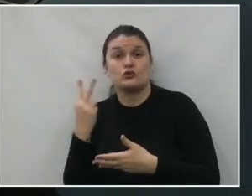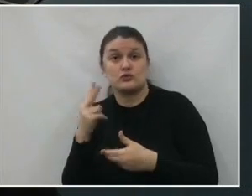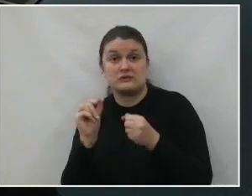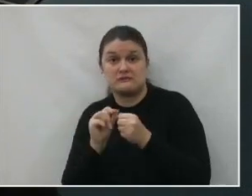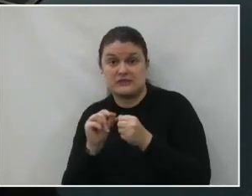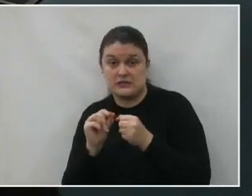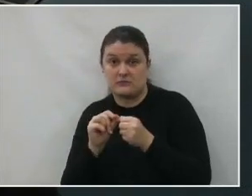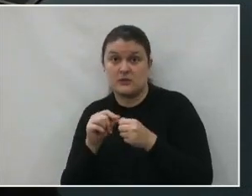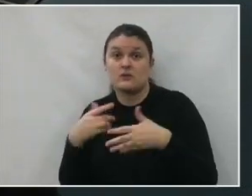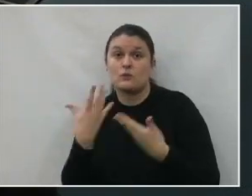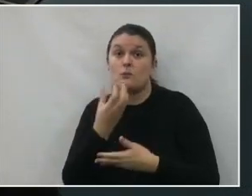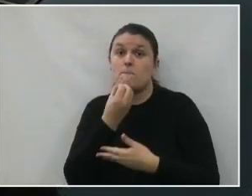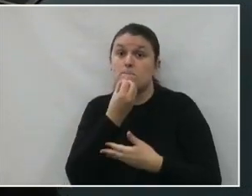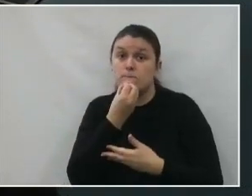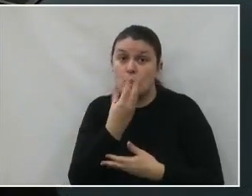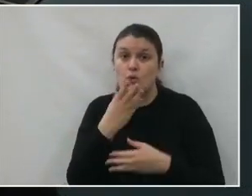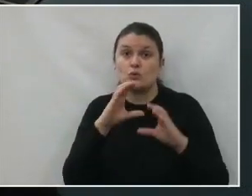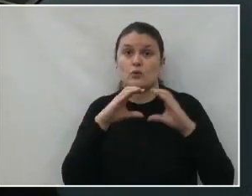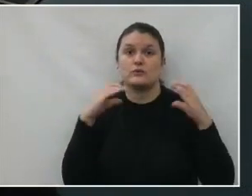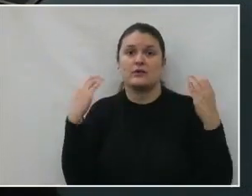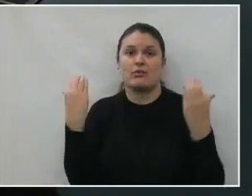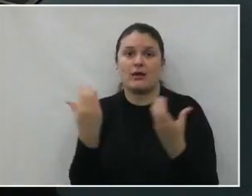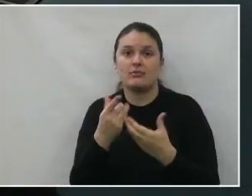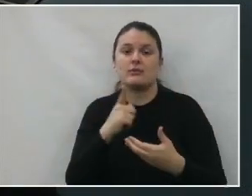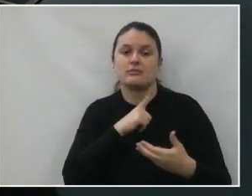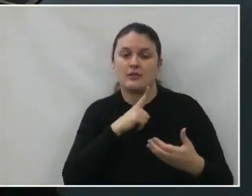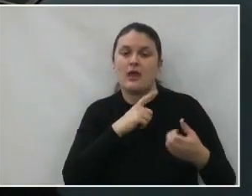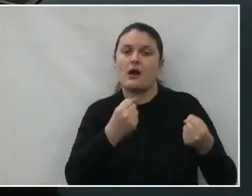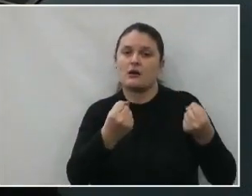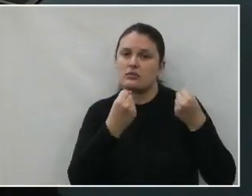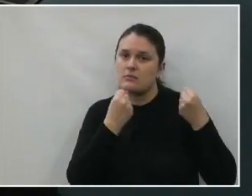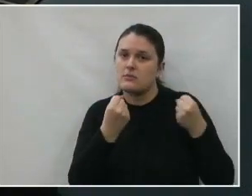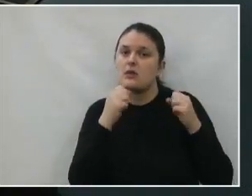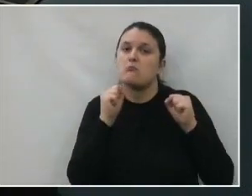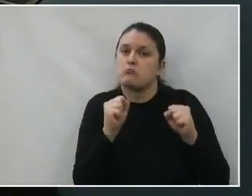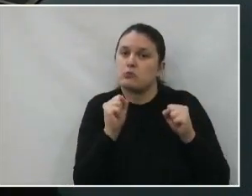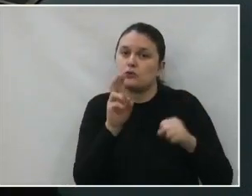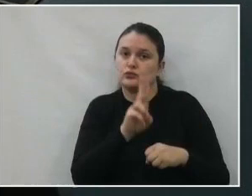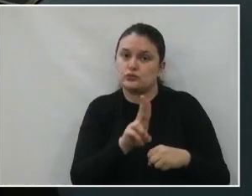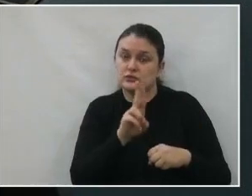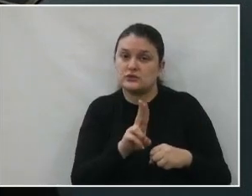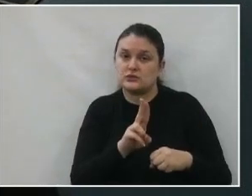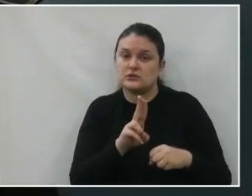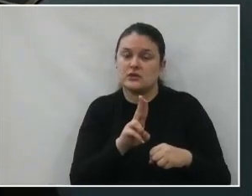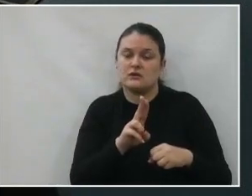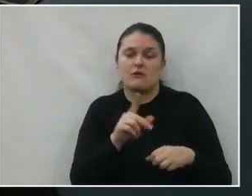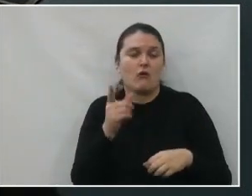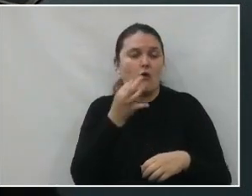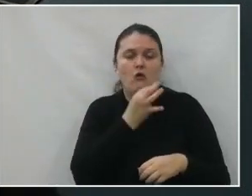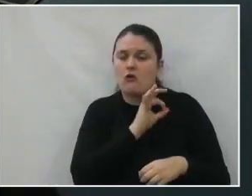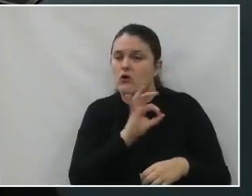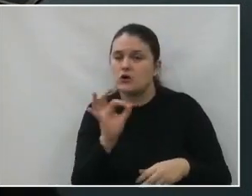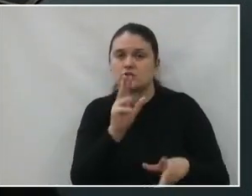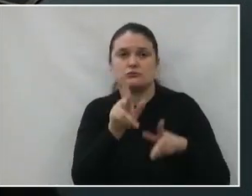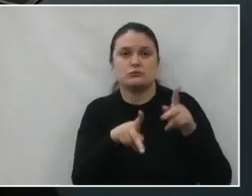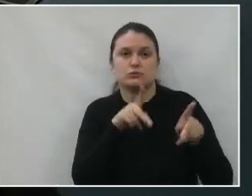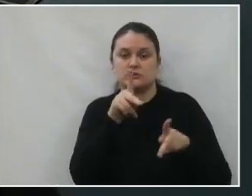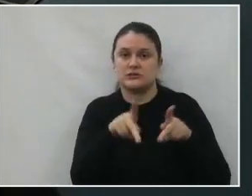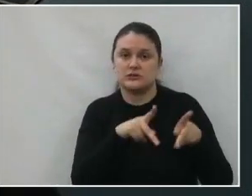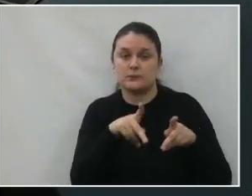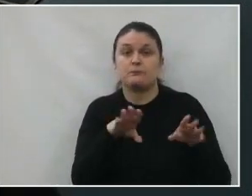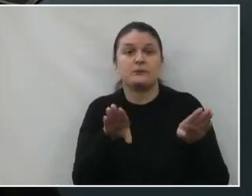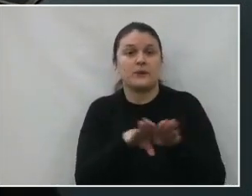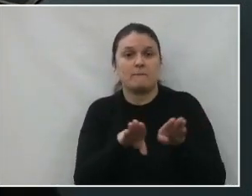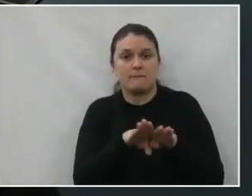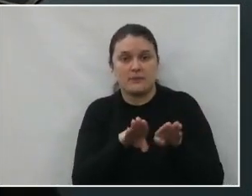aconteceu. Bom que a comunidade tem ali a academia, pode usar. Isso fica excelente para a população e